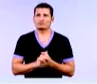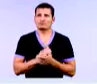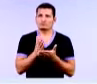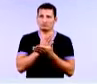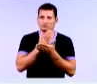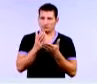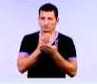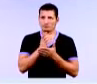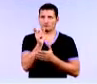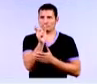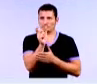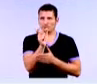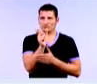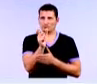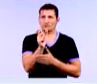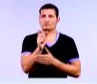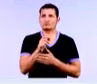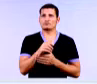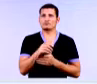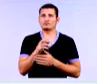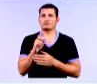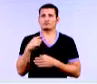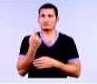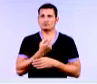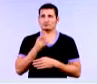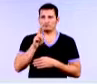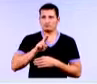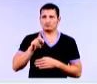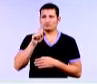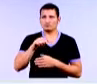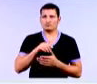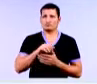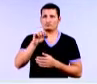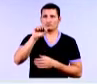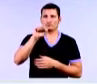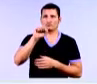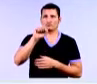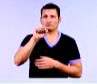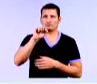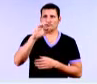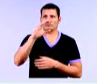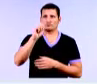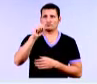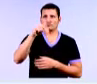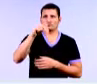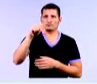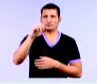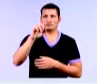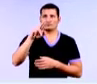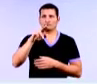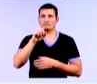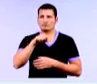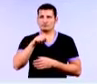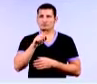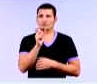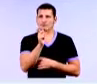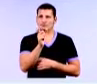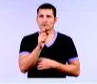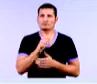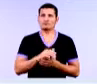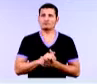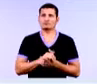pacotes é o pacote que nós vamos utilizar, é o pacote scanner, que é o que vai permitir que nós